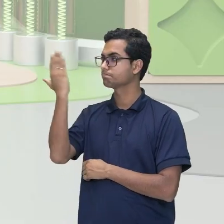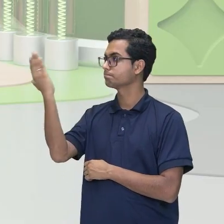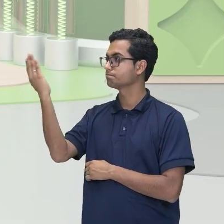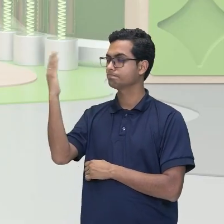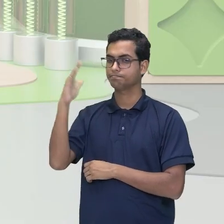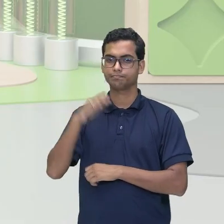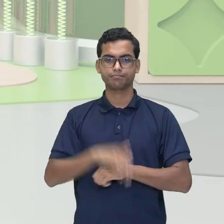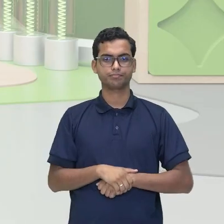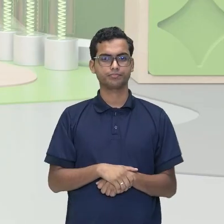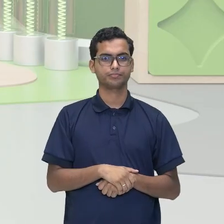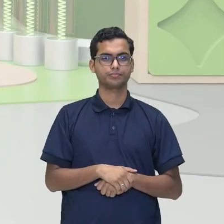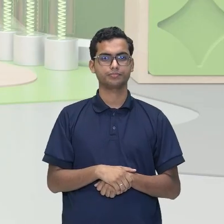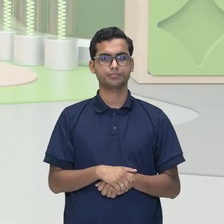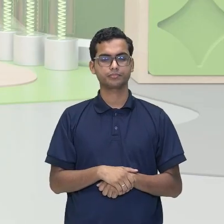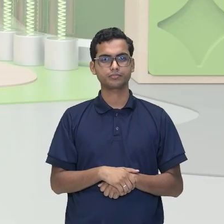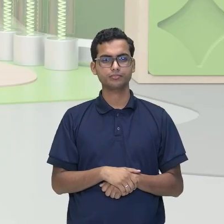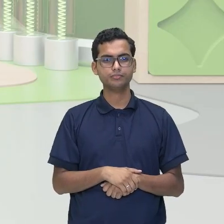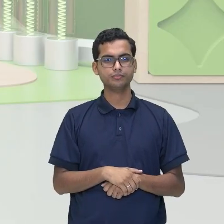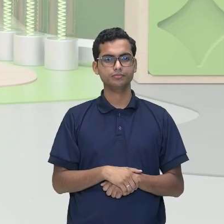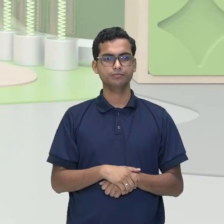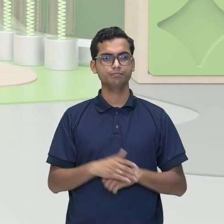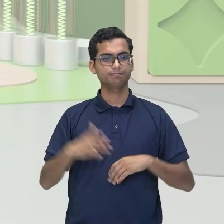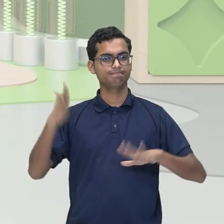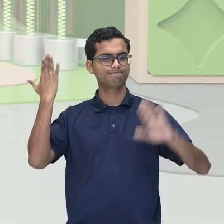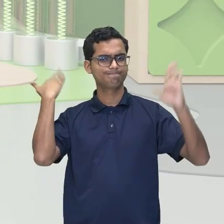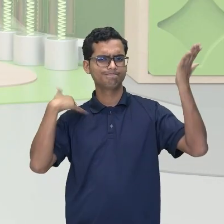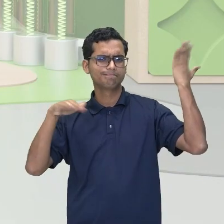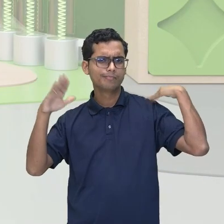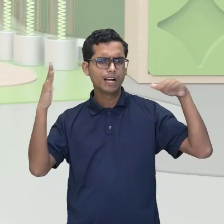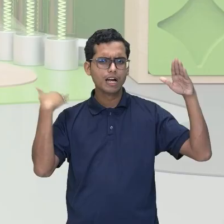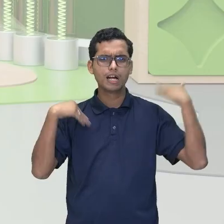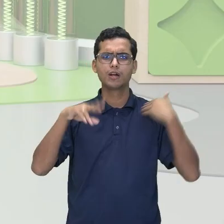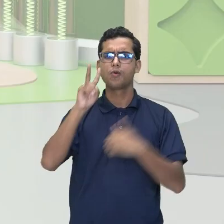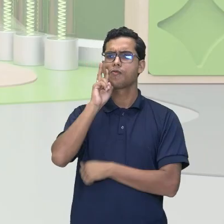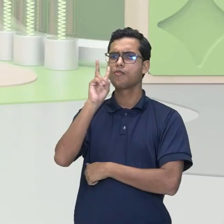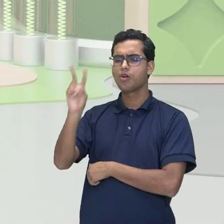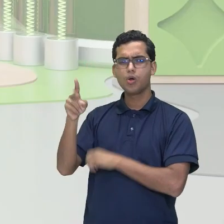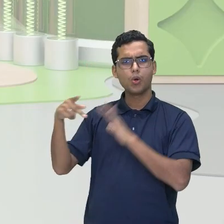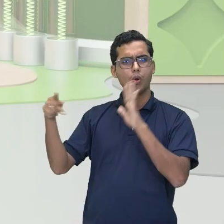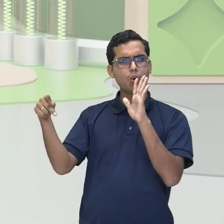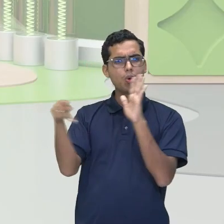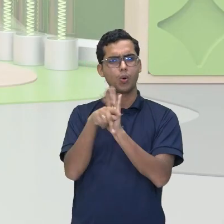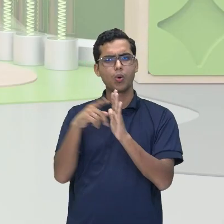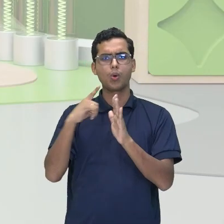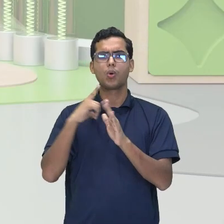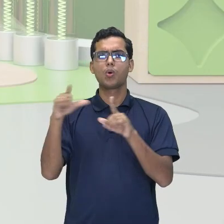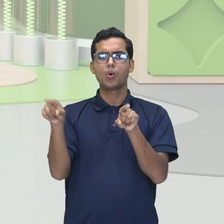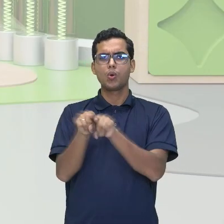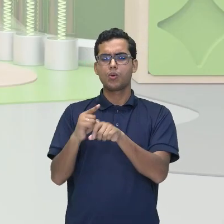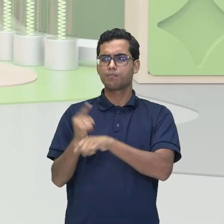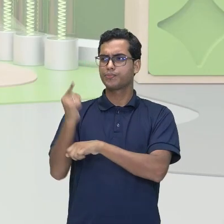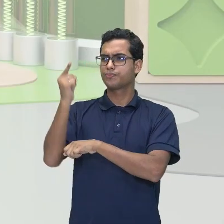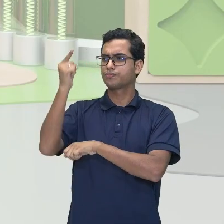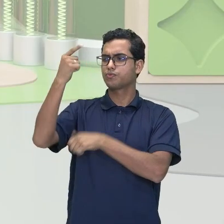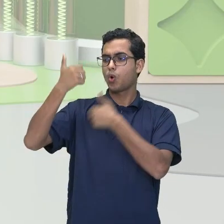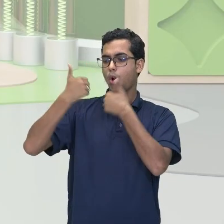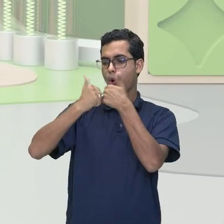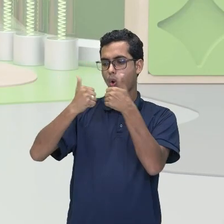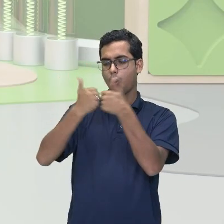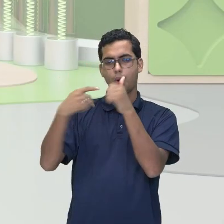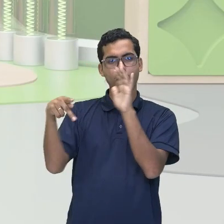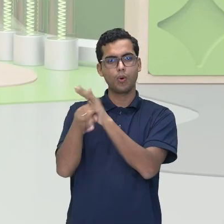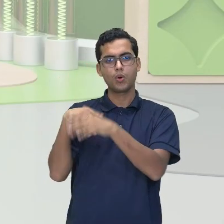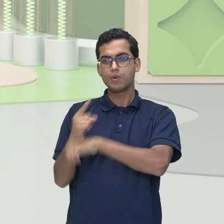nós estamos vendo, passeando, os ônibus, as naves espaciais. Olha aí o